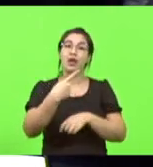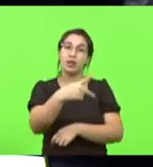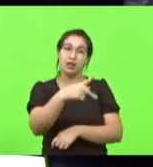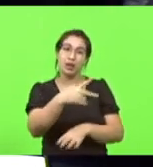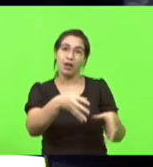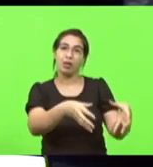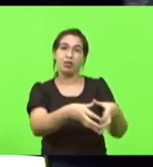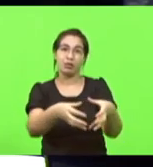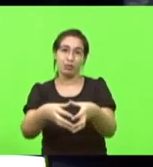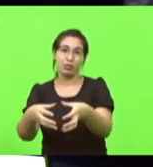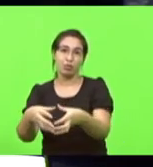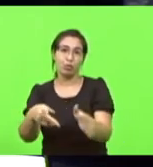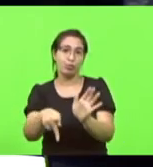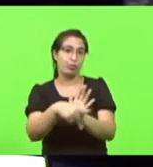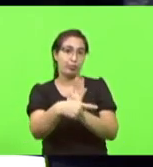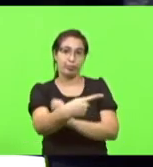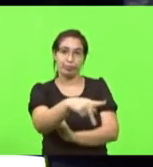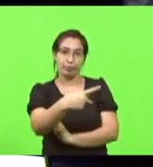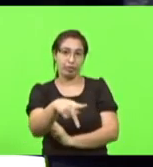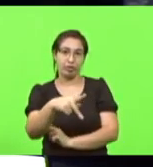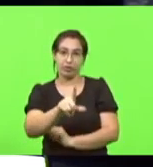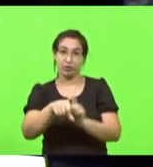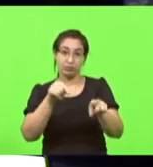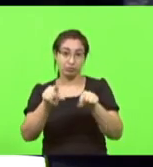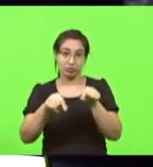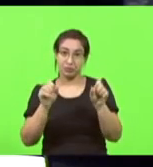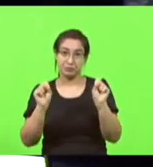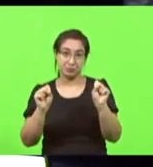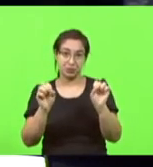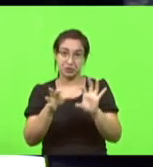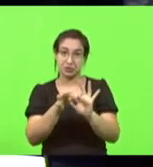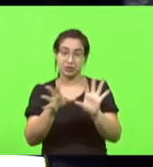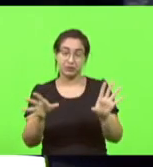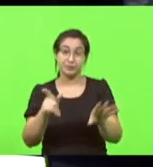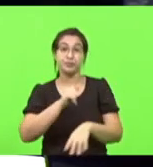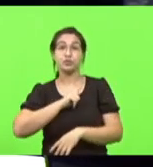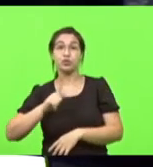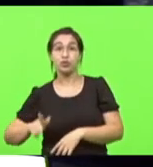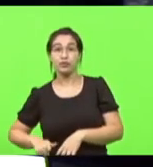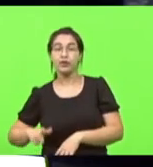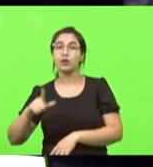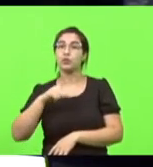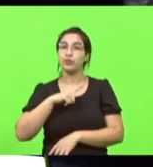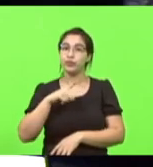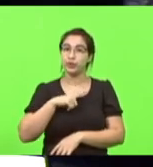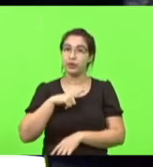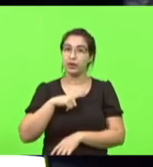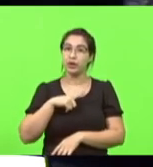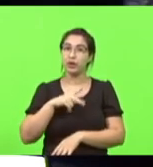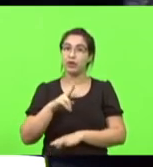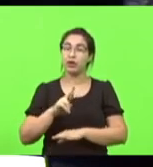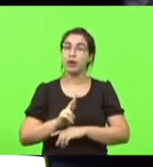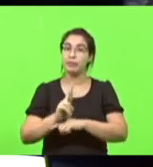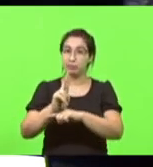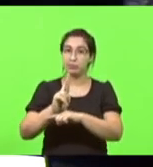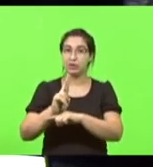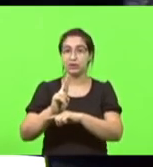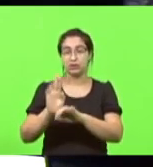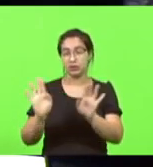seus membros. Lembrando que o governo tem, né, a sua representação paritária. Então, eu não